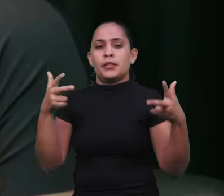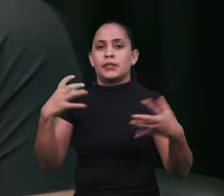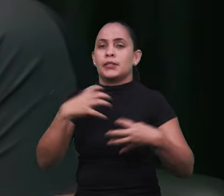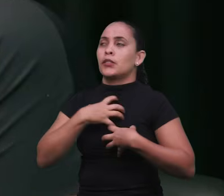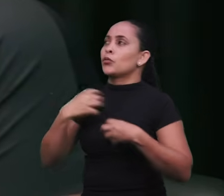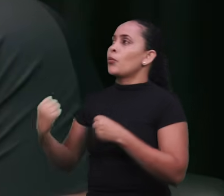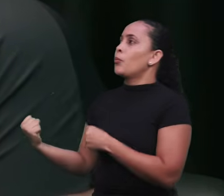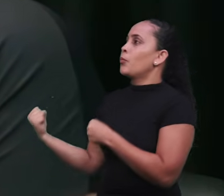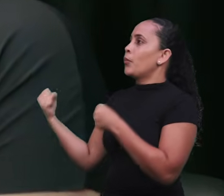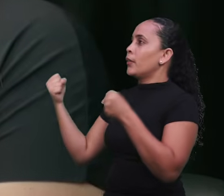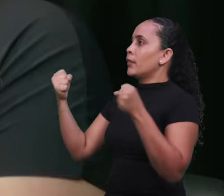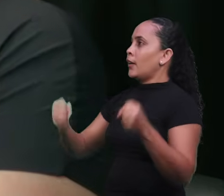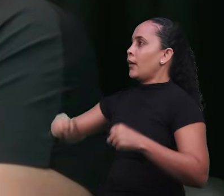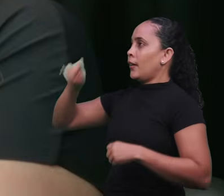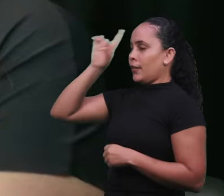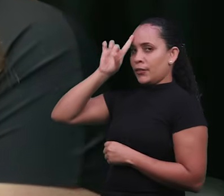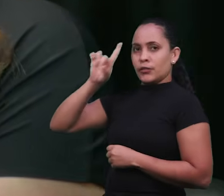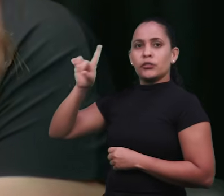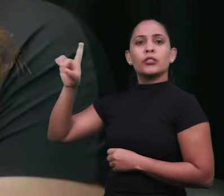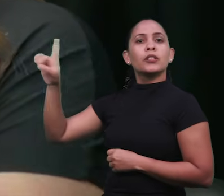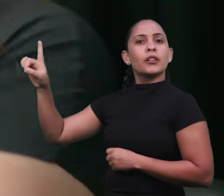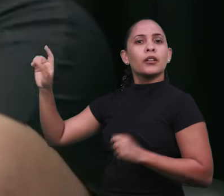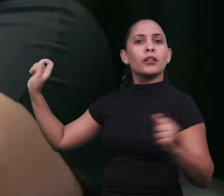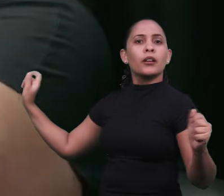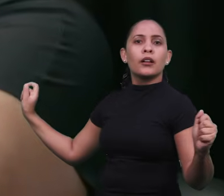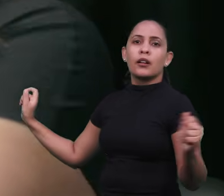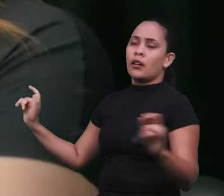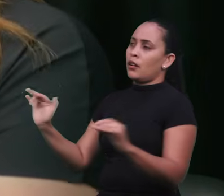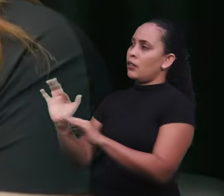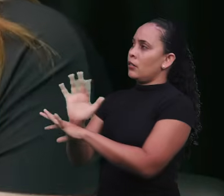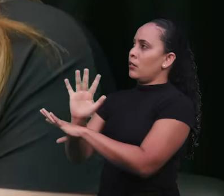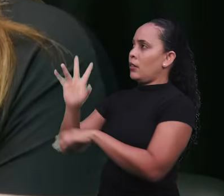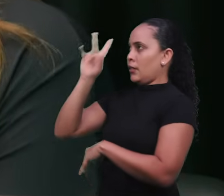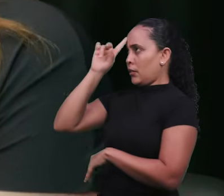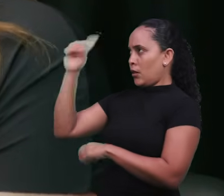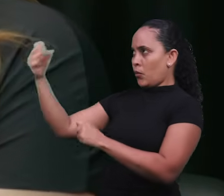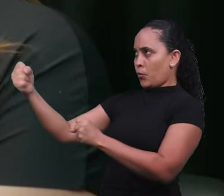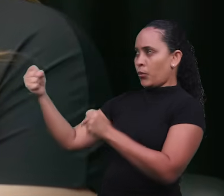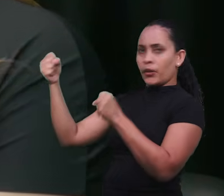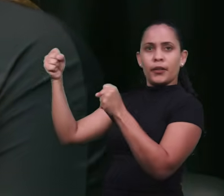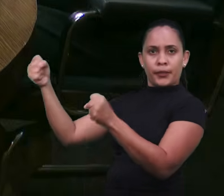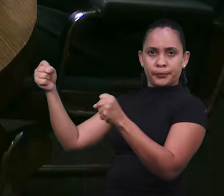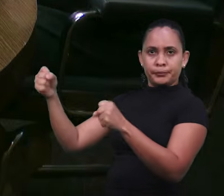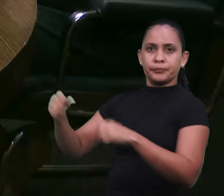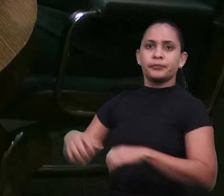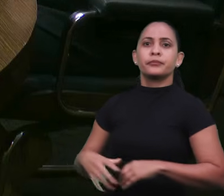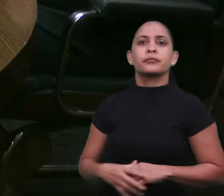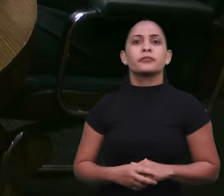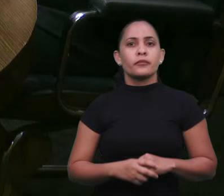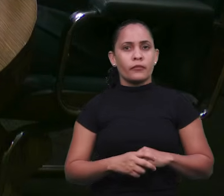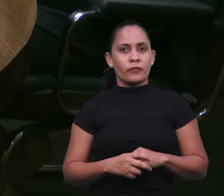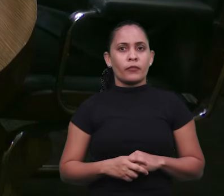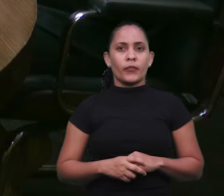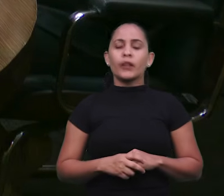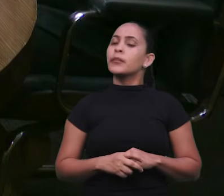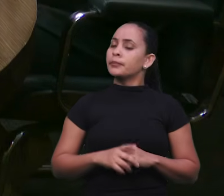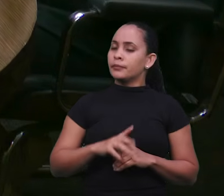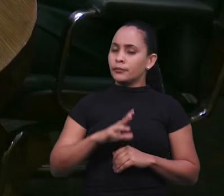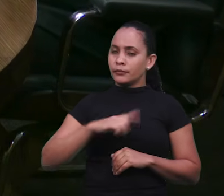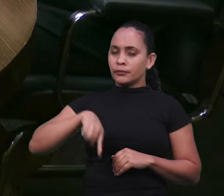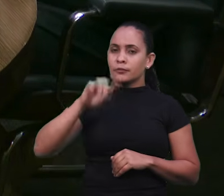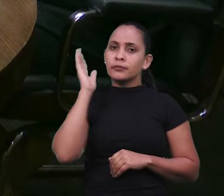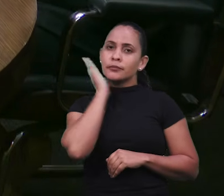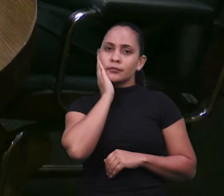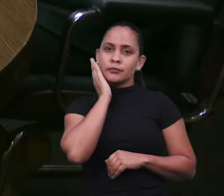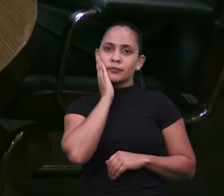sente o poder dele. Então, pode até fazer ocupação, que é a glória dele, que é o poder dele. Mas só para